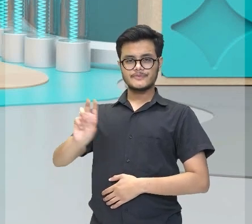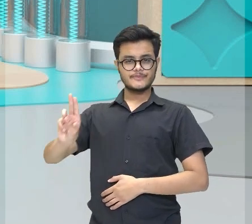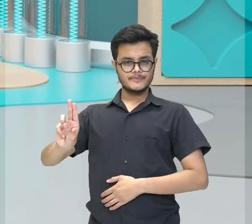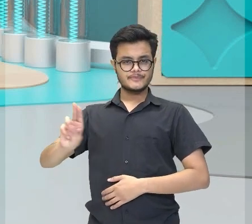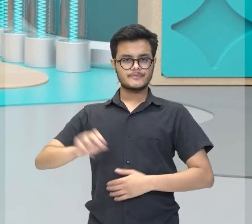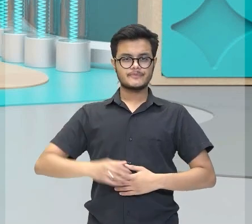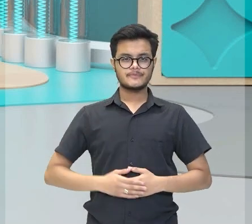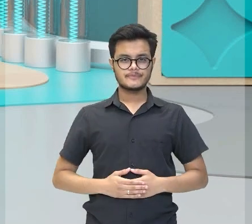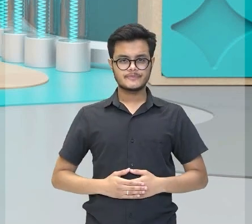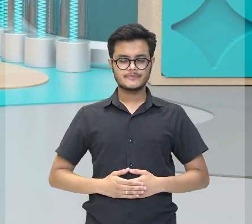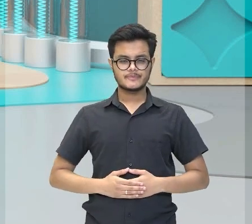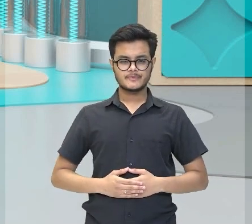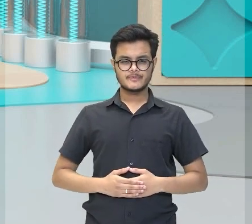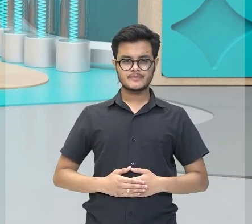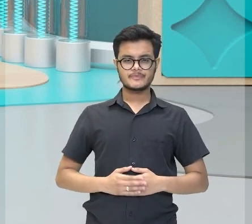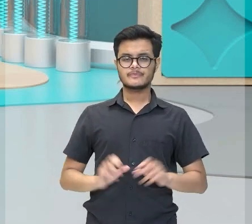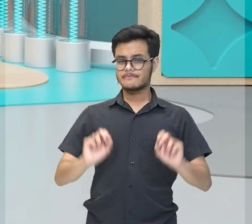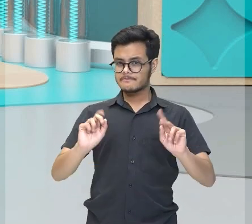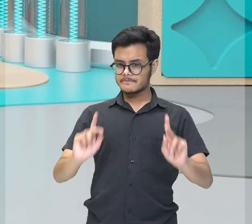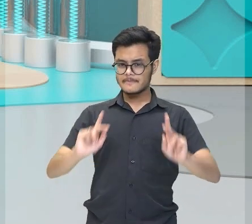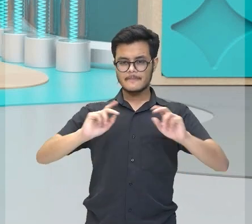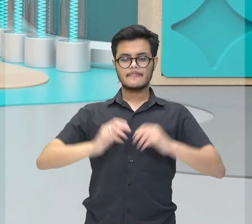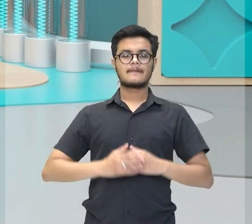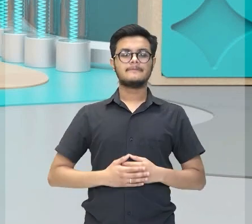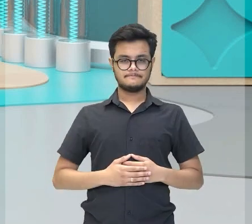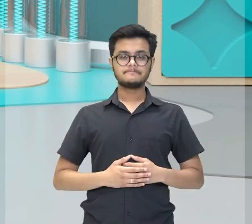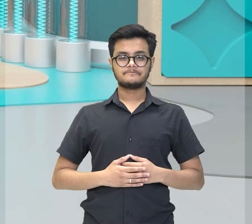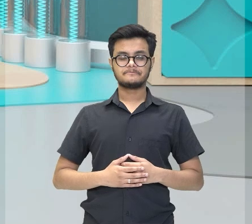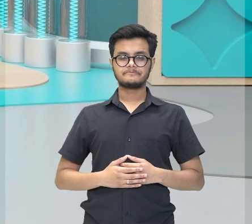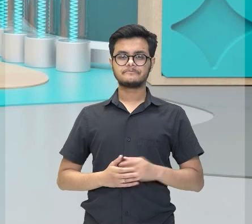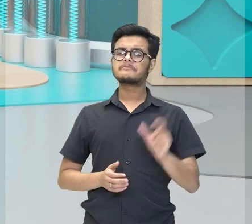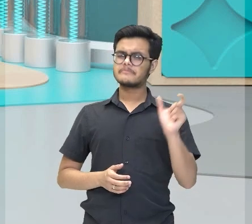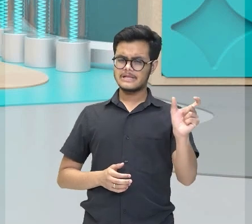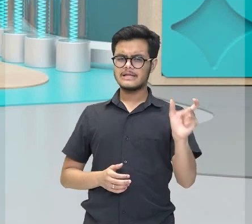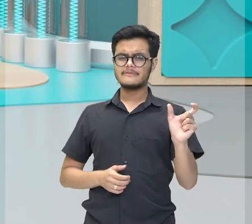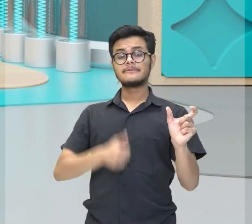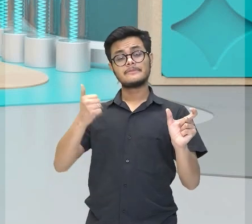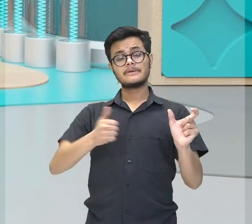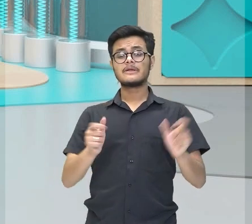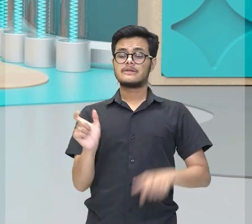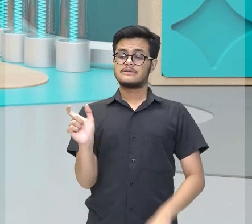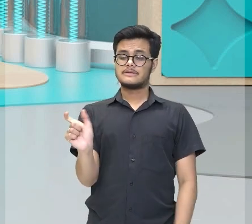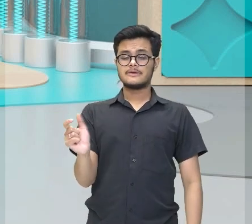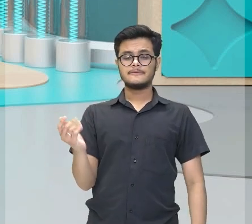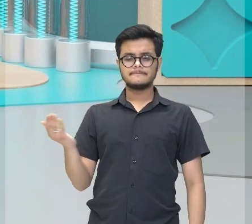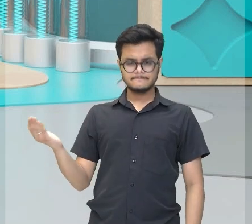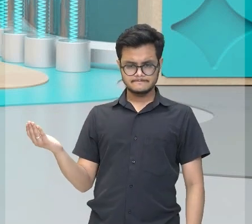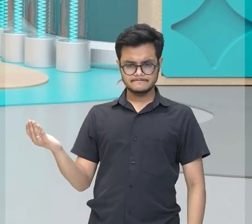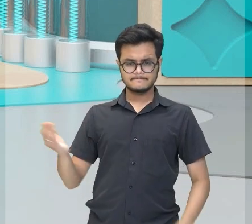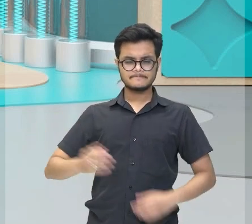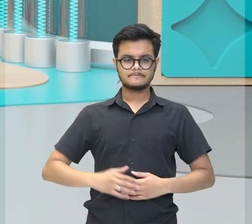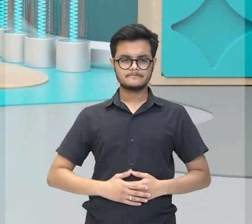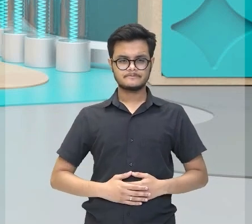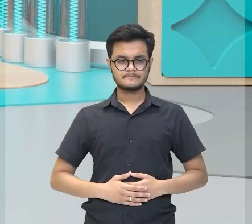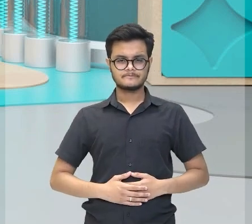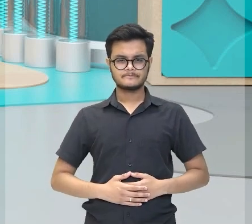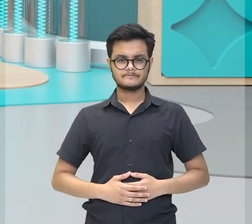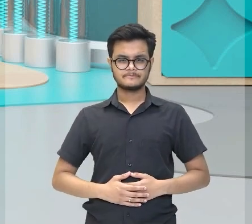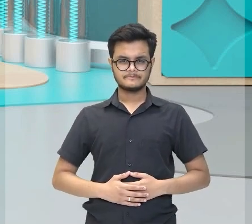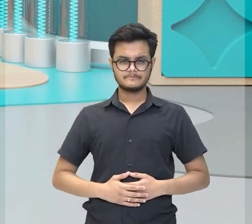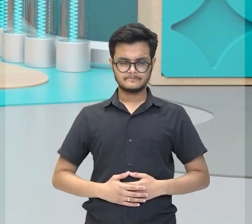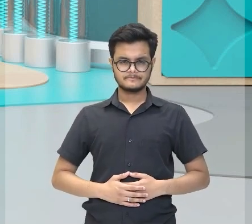choveu. Então, primeiro tema em destaque, atingem. Segundo, a palavra em destaque, choveu. Vamos ao